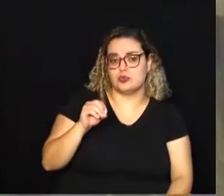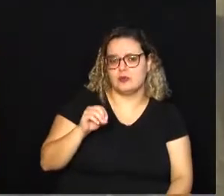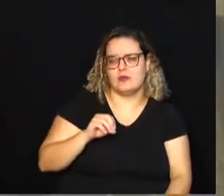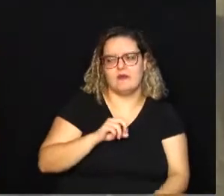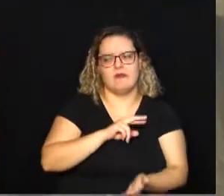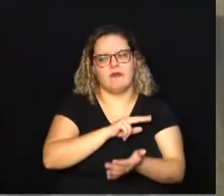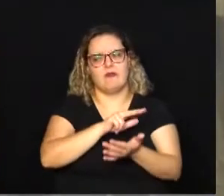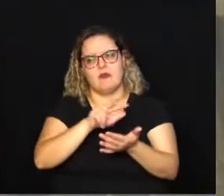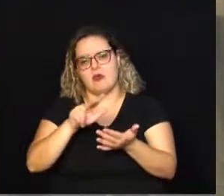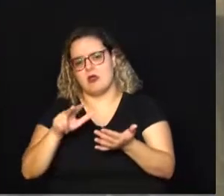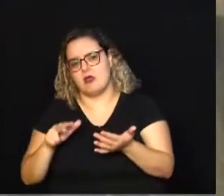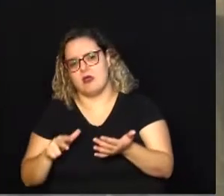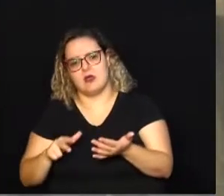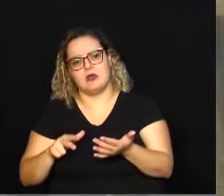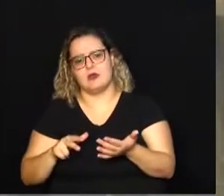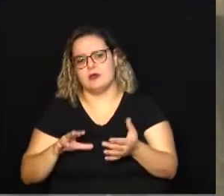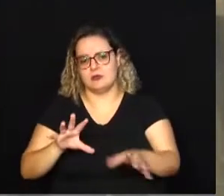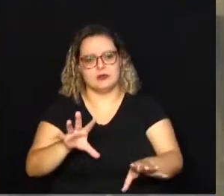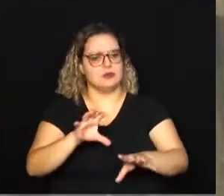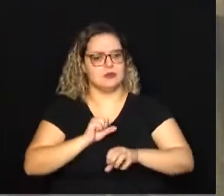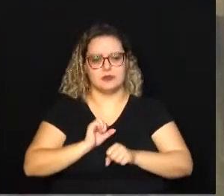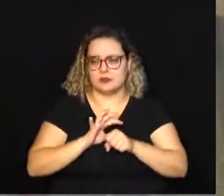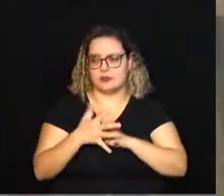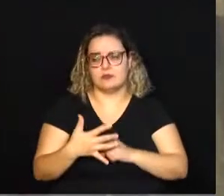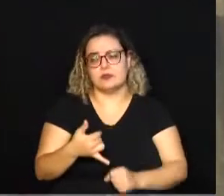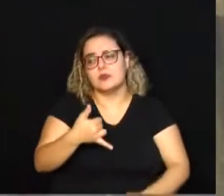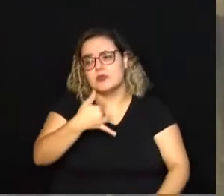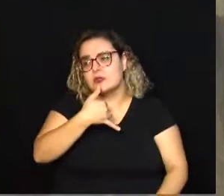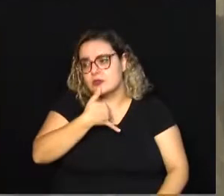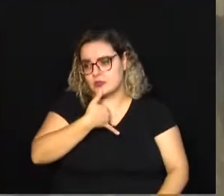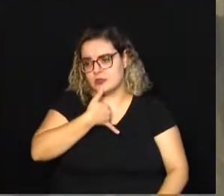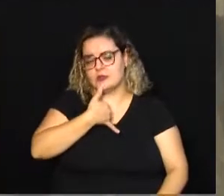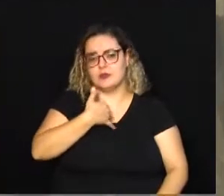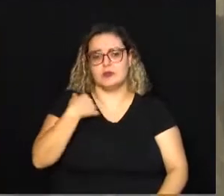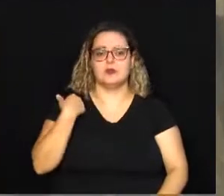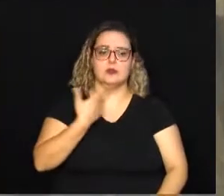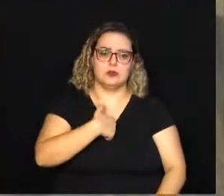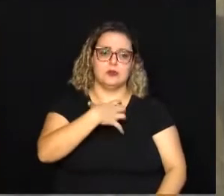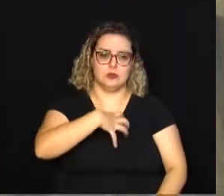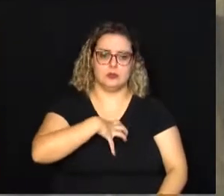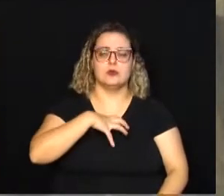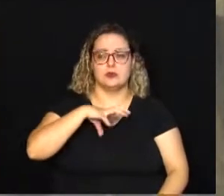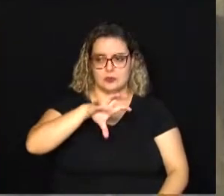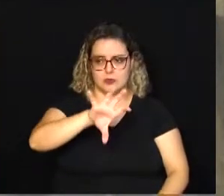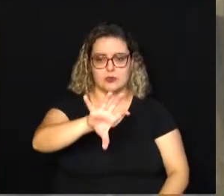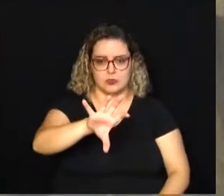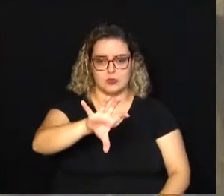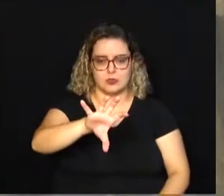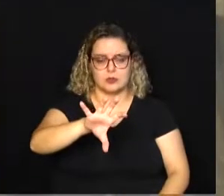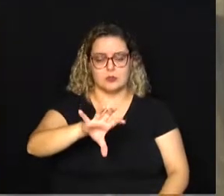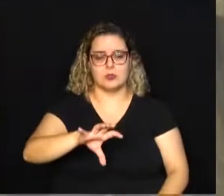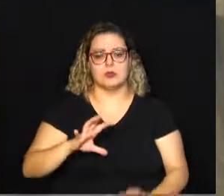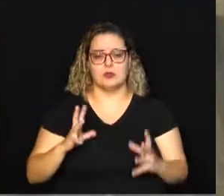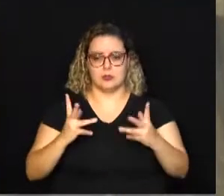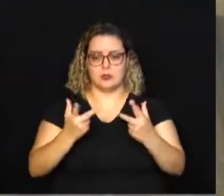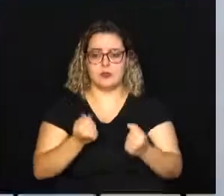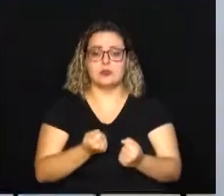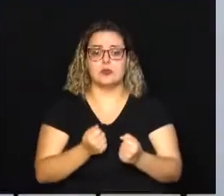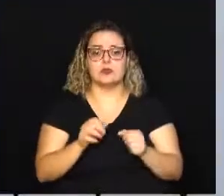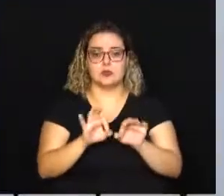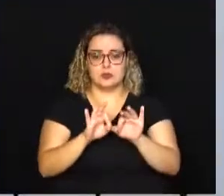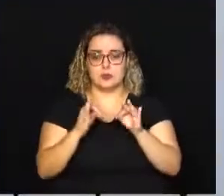casos, realmente muito triste, né? A gente deixa aqui também todos os nossos sentimentos, né? Aos familiares,